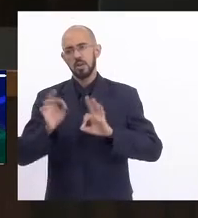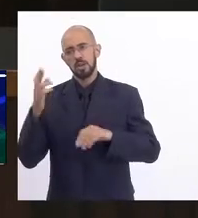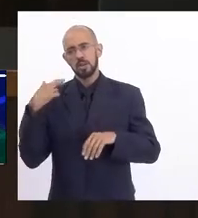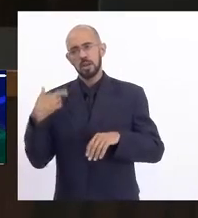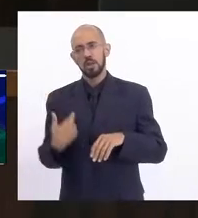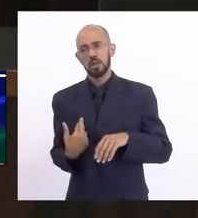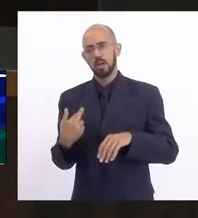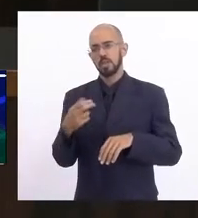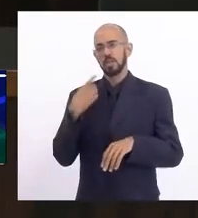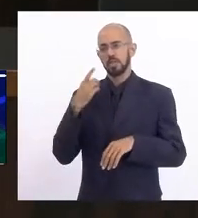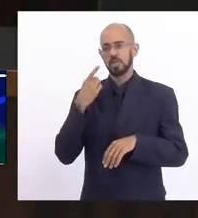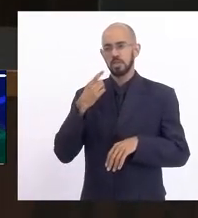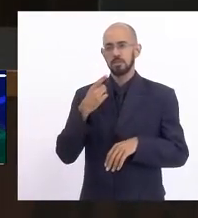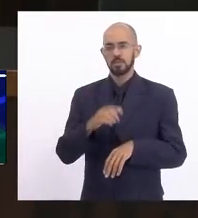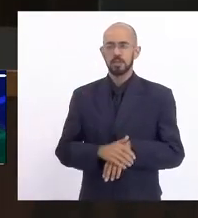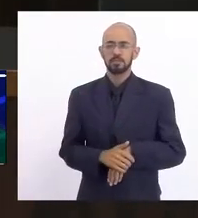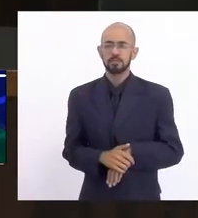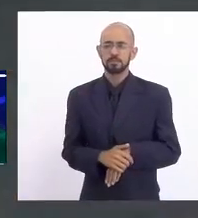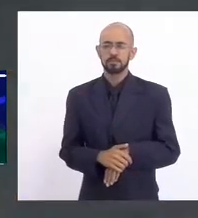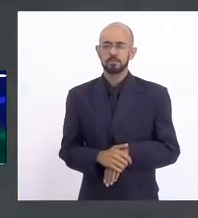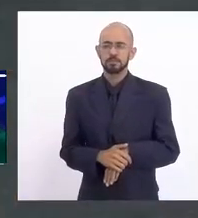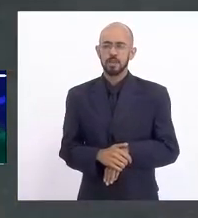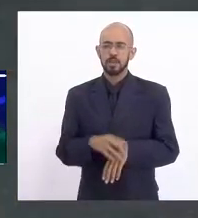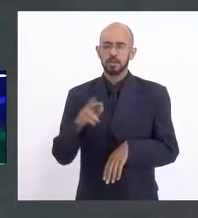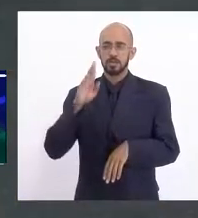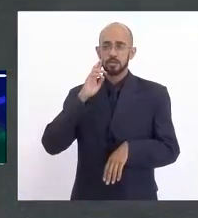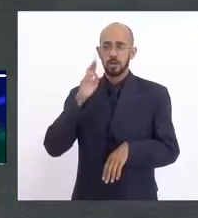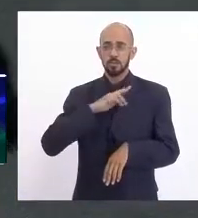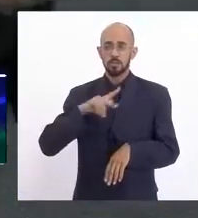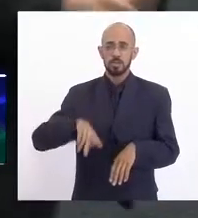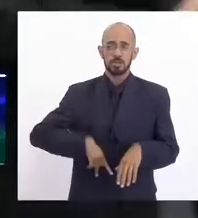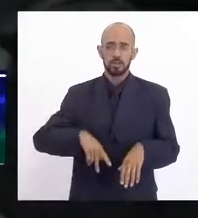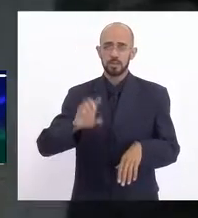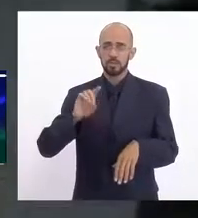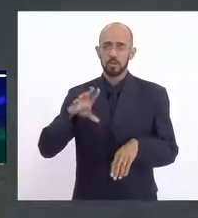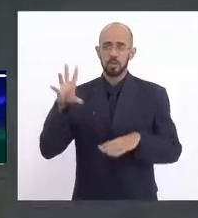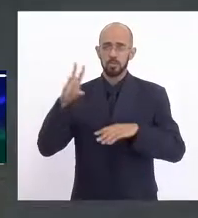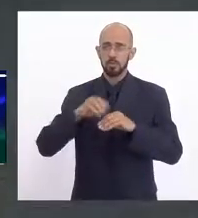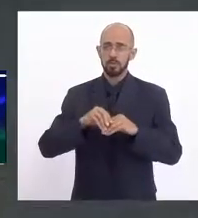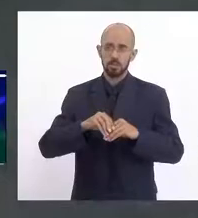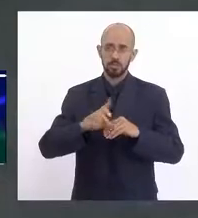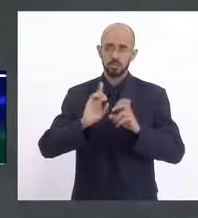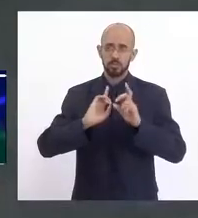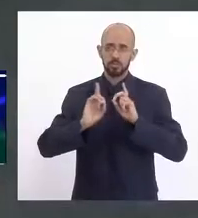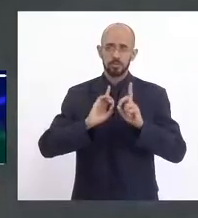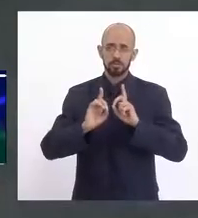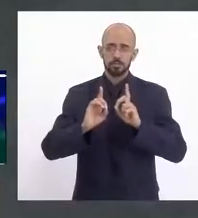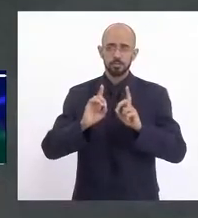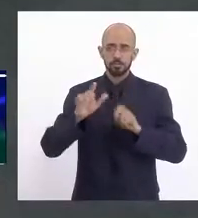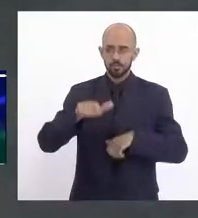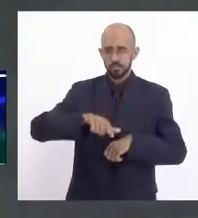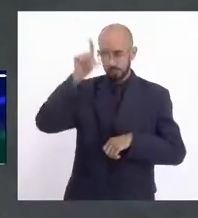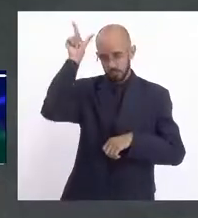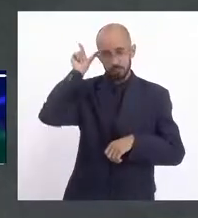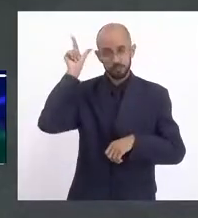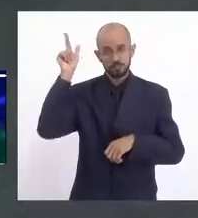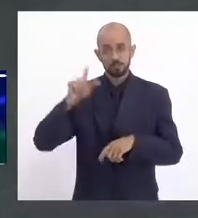deputada. Senhora Presidenta, não, só corroborando aqui o debate que o deputado Luiz Paulo